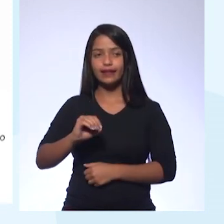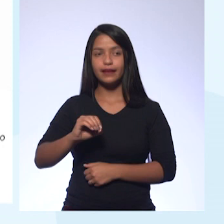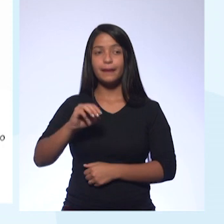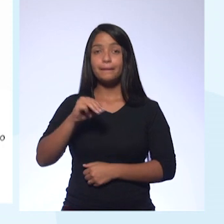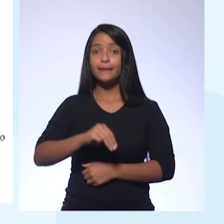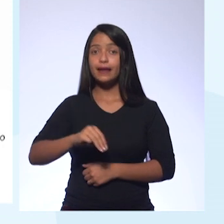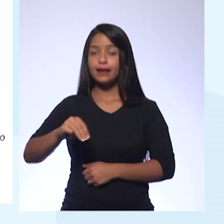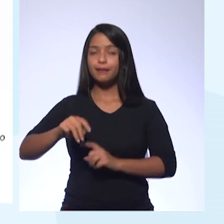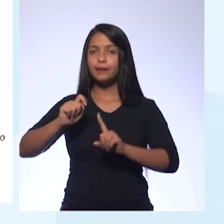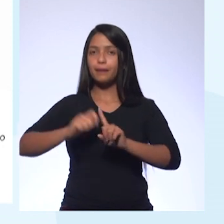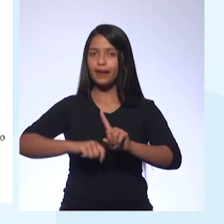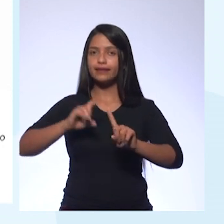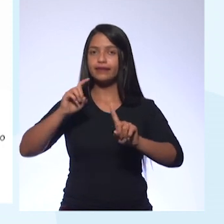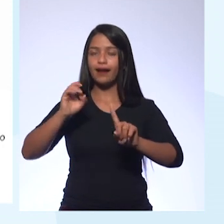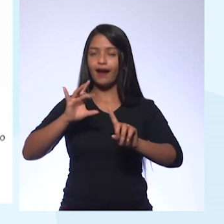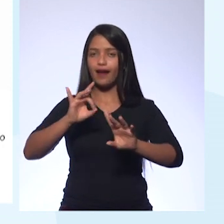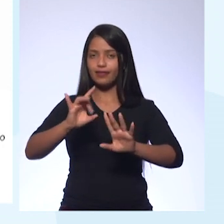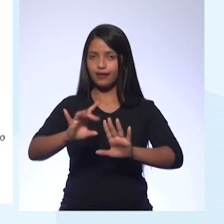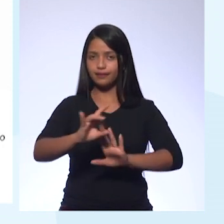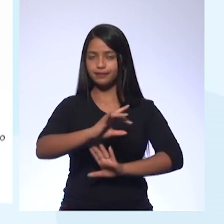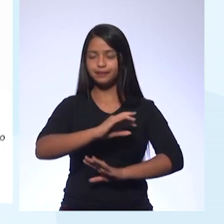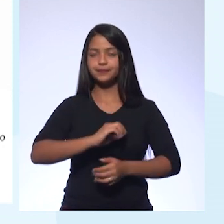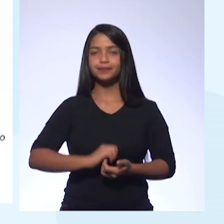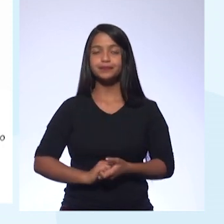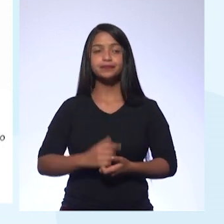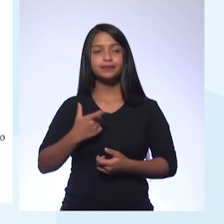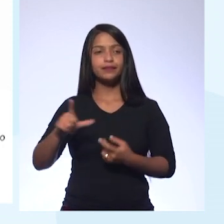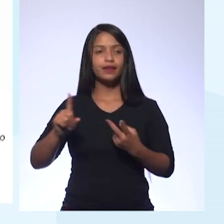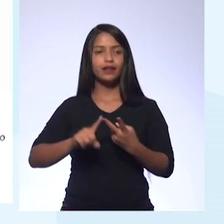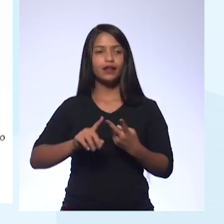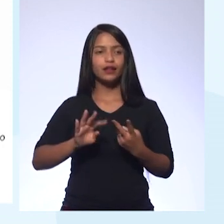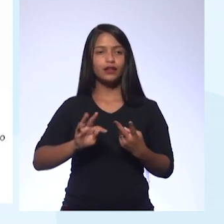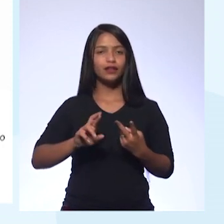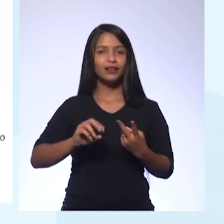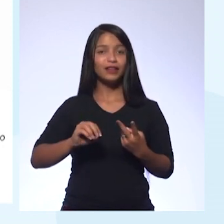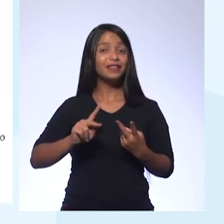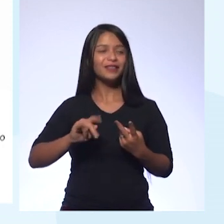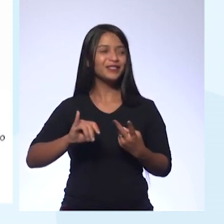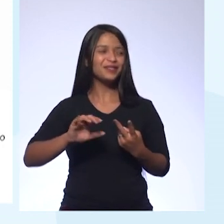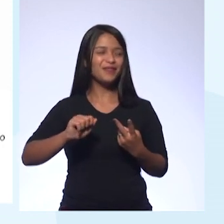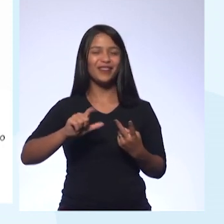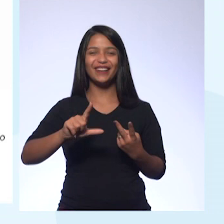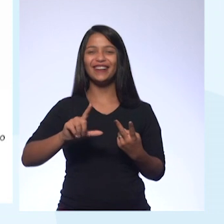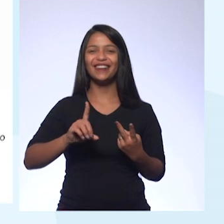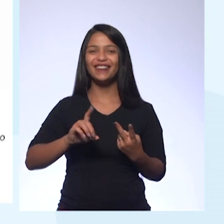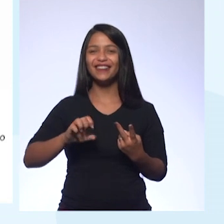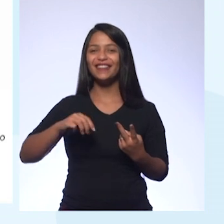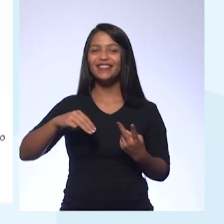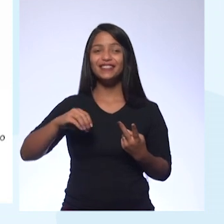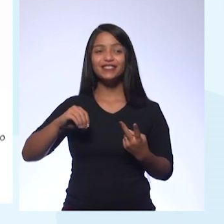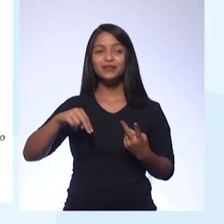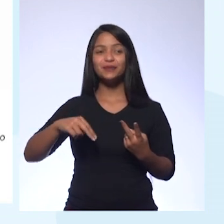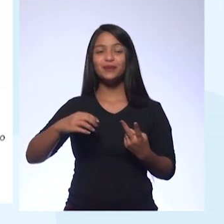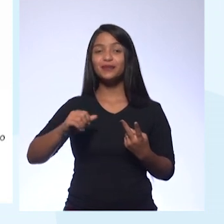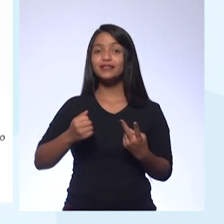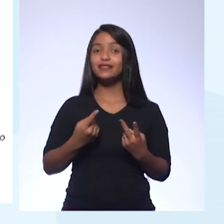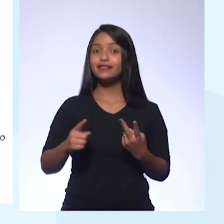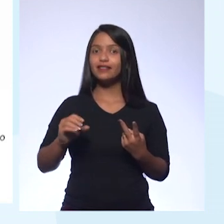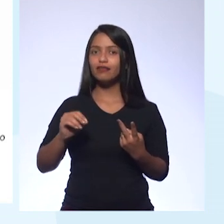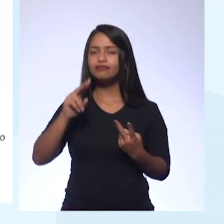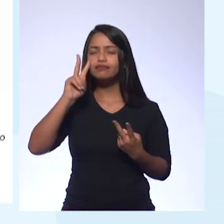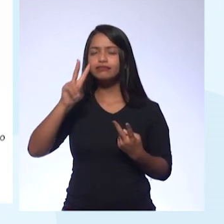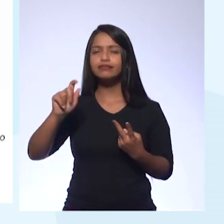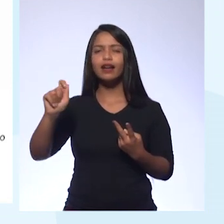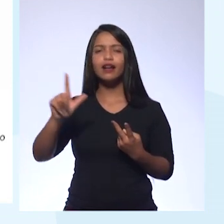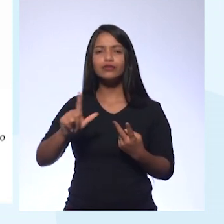em cada mês. Tem o tropical de monções, né? É só você procurar aí no mapinha aí, ó, a cor azulzinha um pouquinho